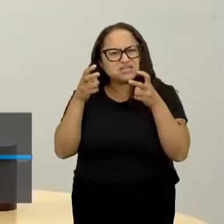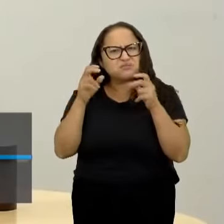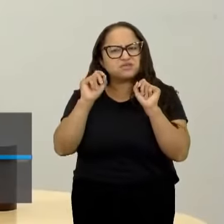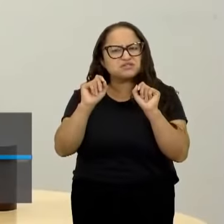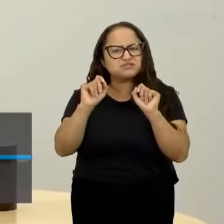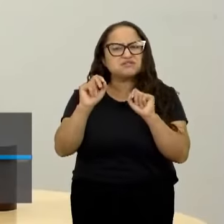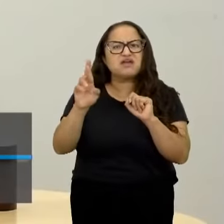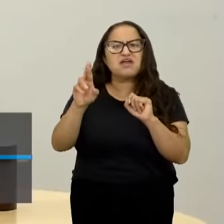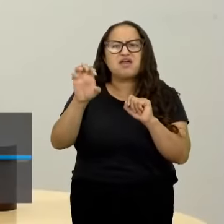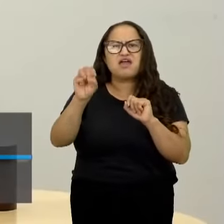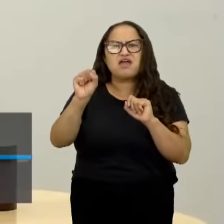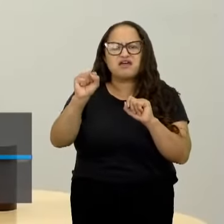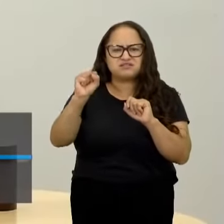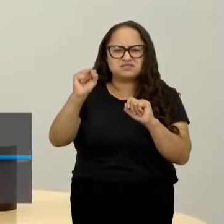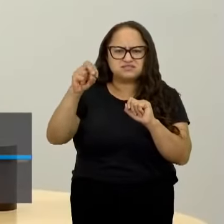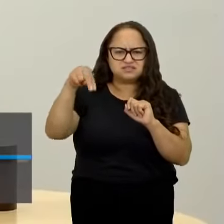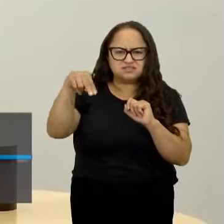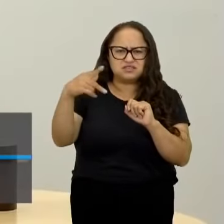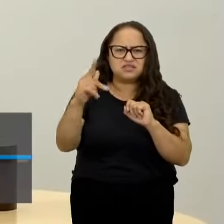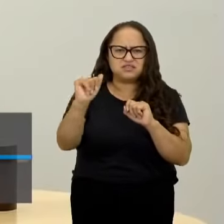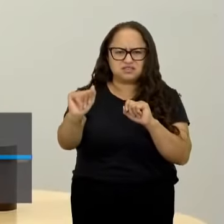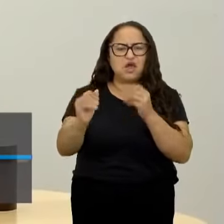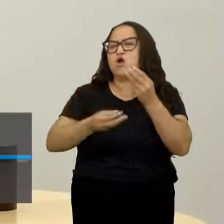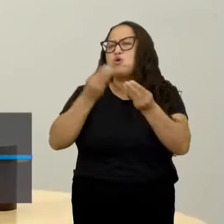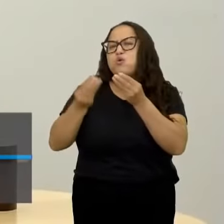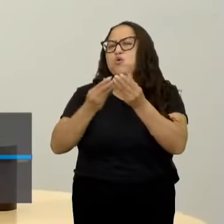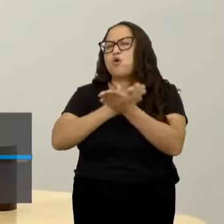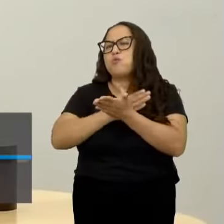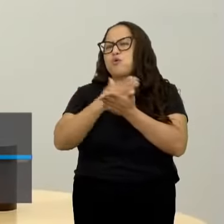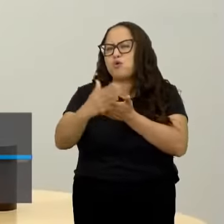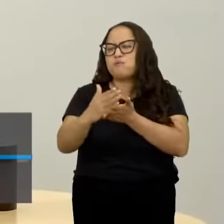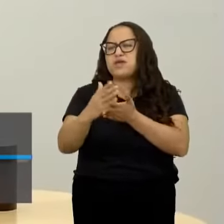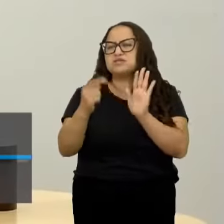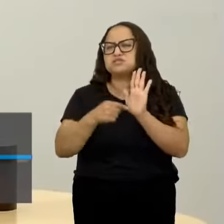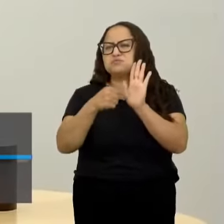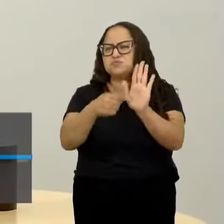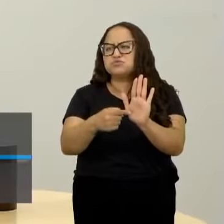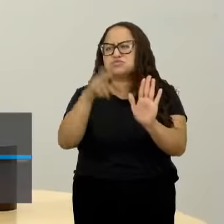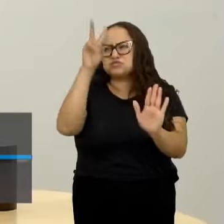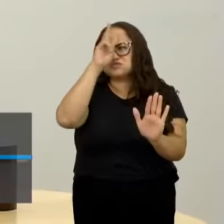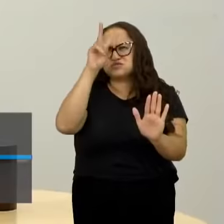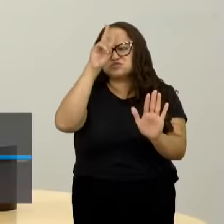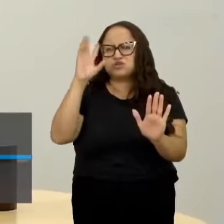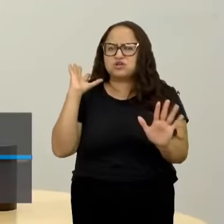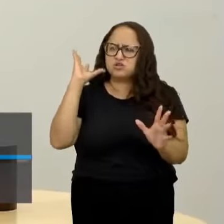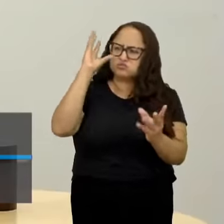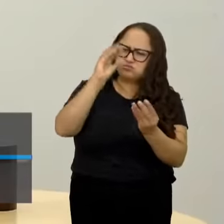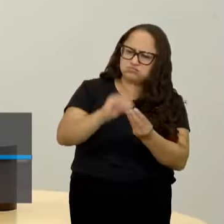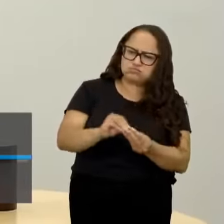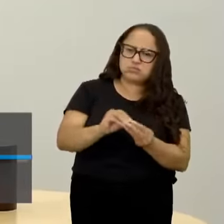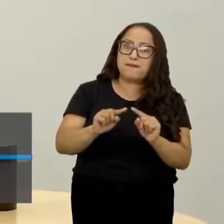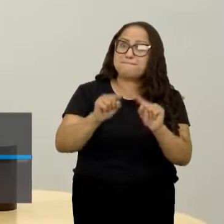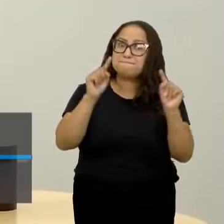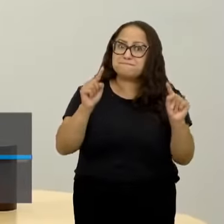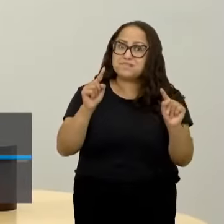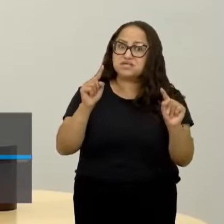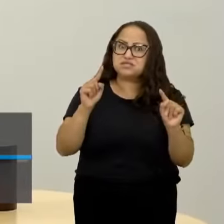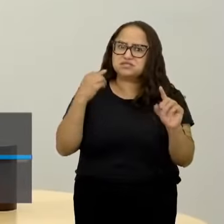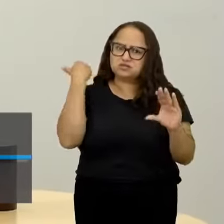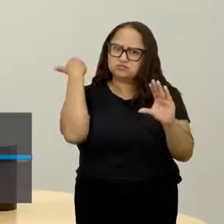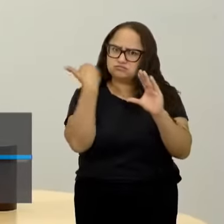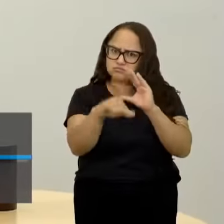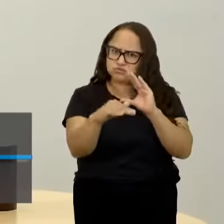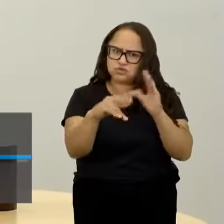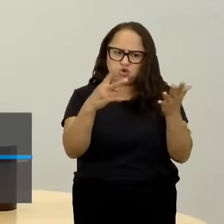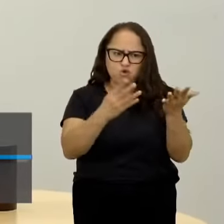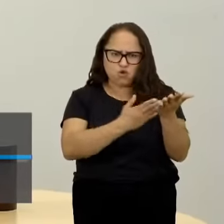falando um pouquinho de resenha não é o objetivo da aula mas como ele começa a linha introduzindo a história ele faz meio que um resumo mas ele não conta o livro todo